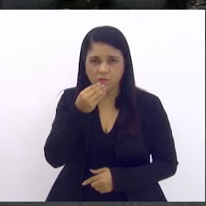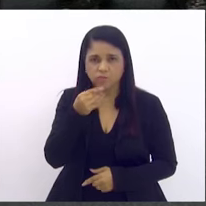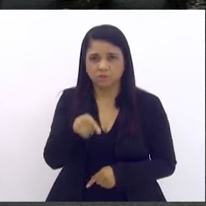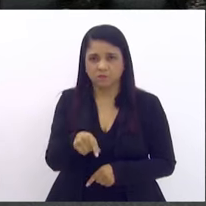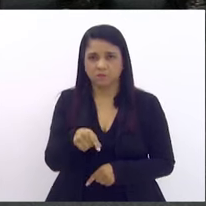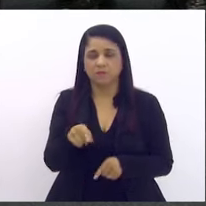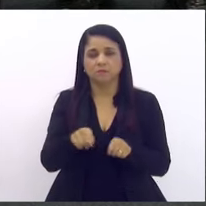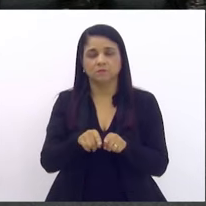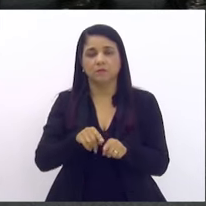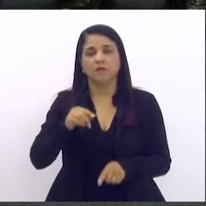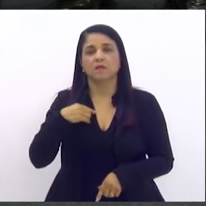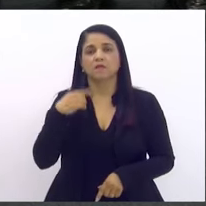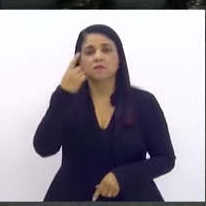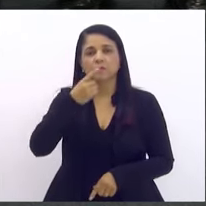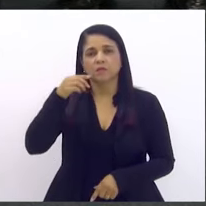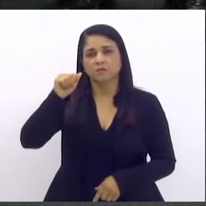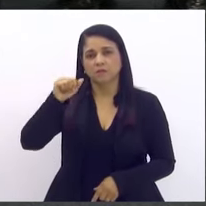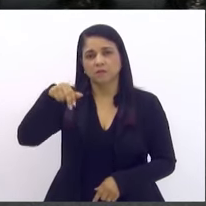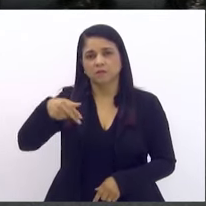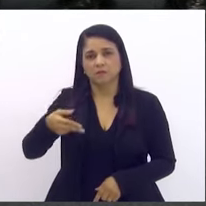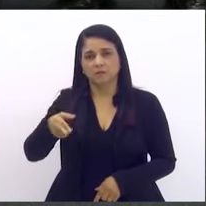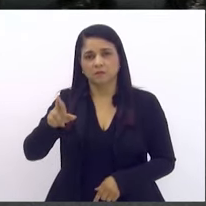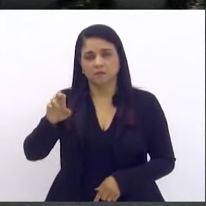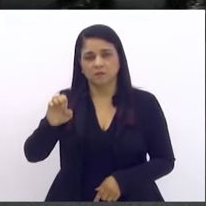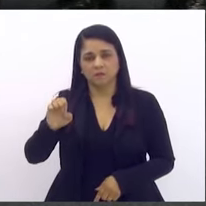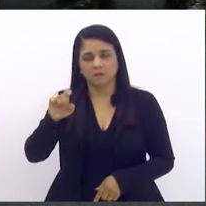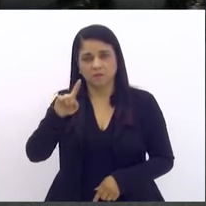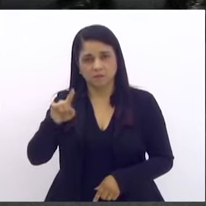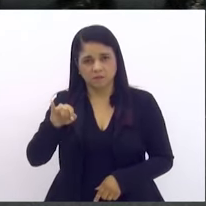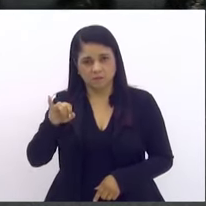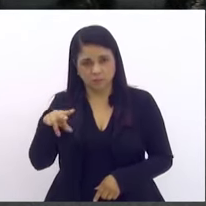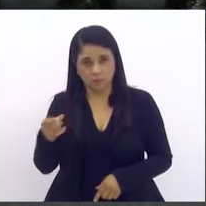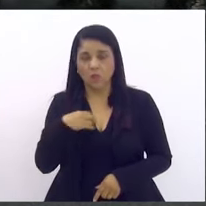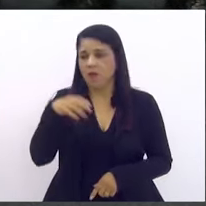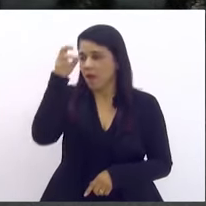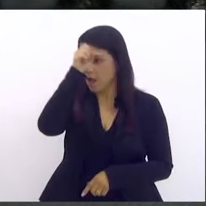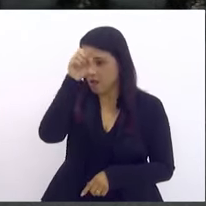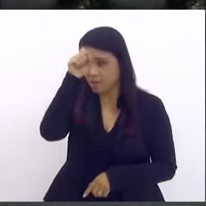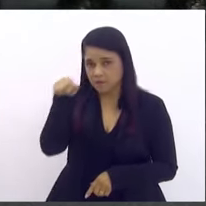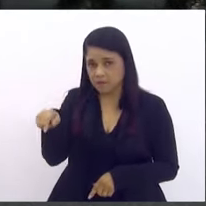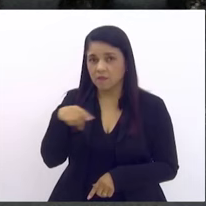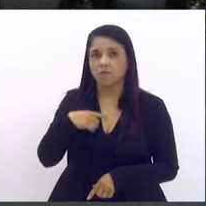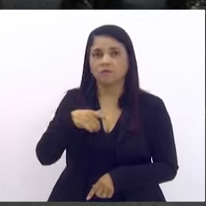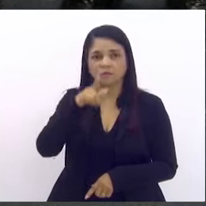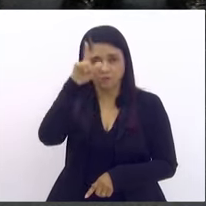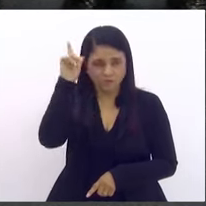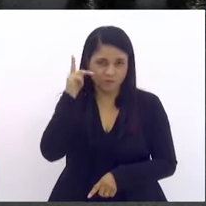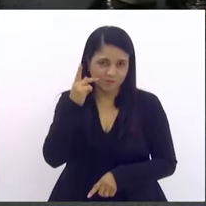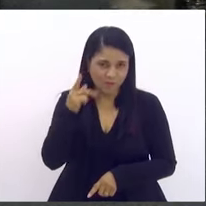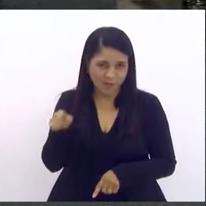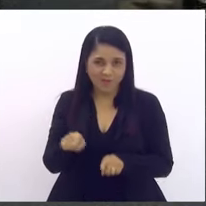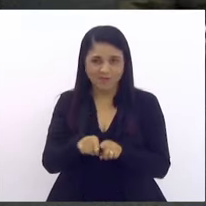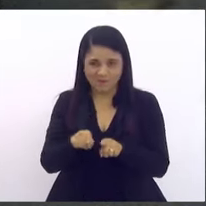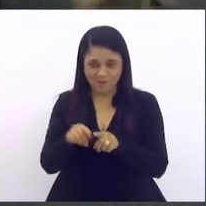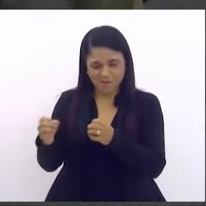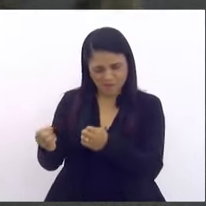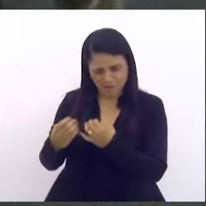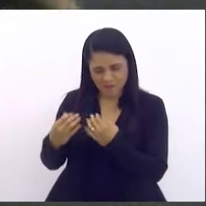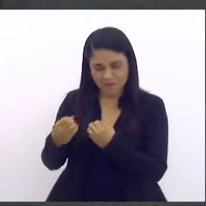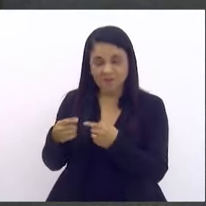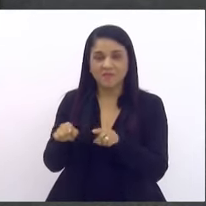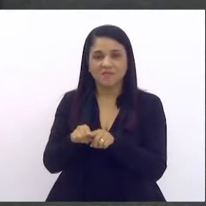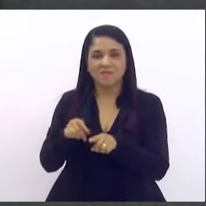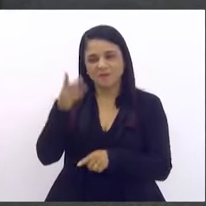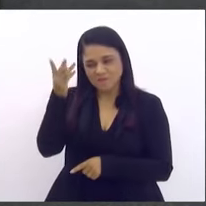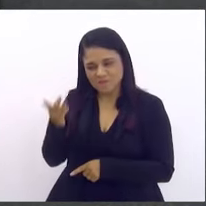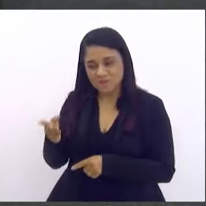com o deputado Andrezinho também de aprender muito com o Deputado Luiz Paulo e mais uma vez o deputado aqui mostrou